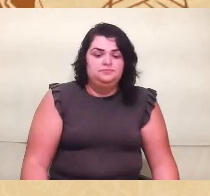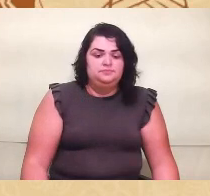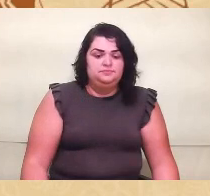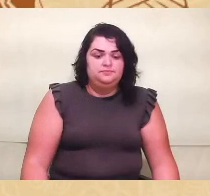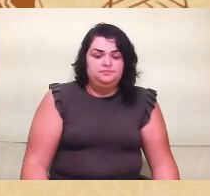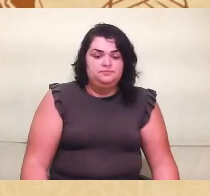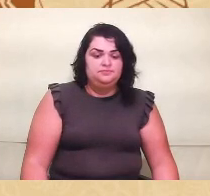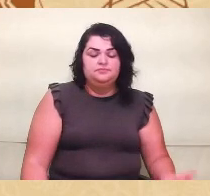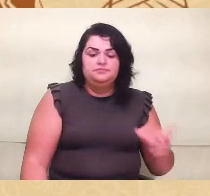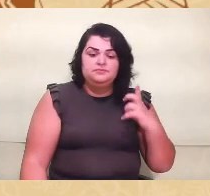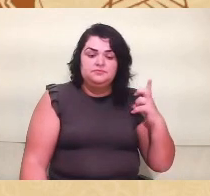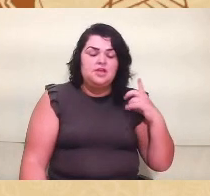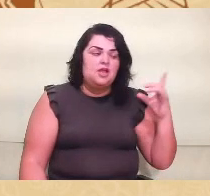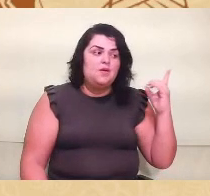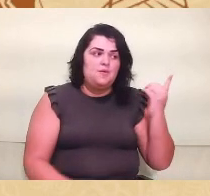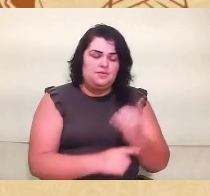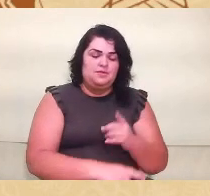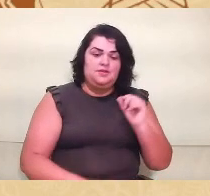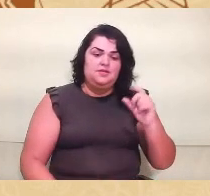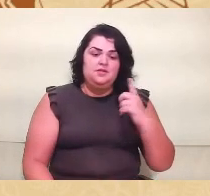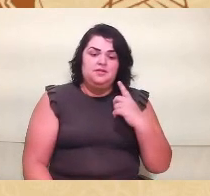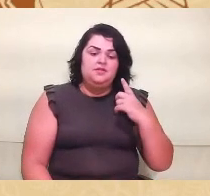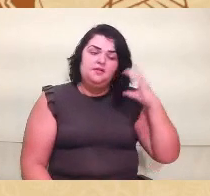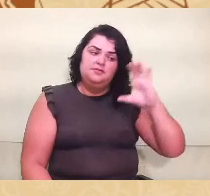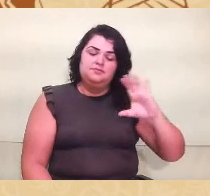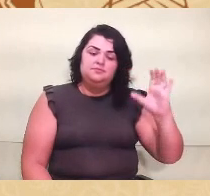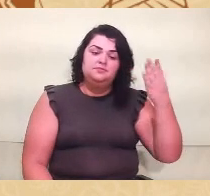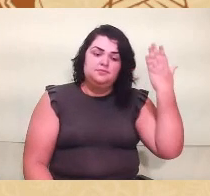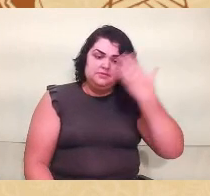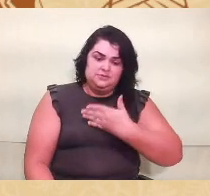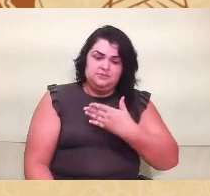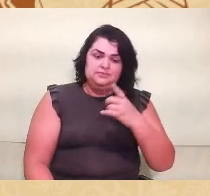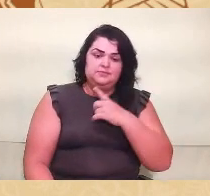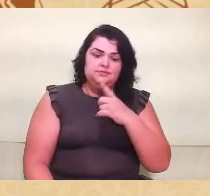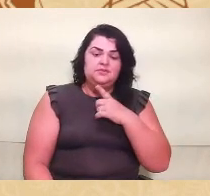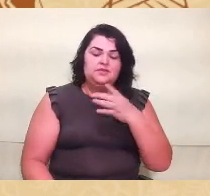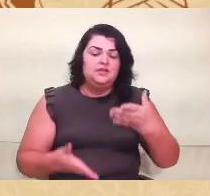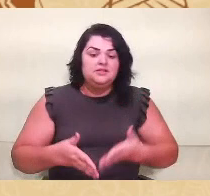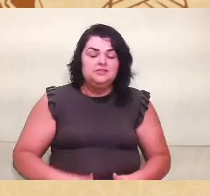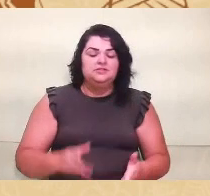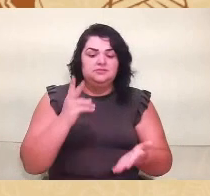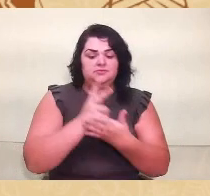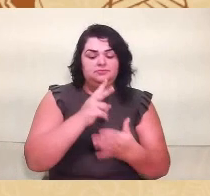você vai encontrar as razões do racismo sobre nós.